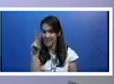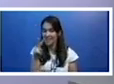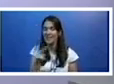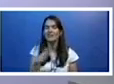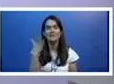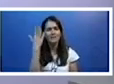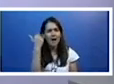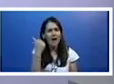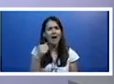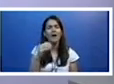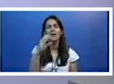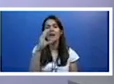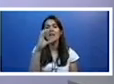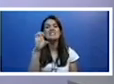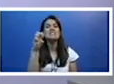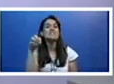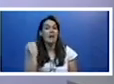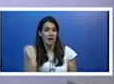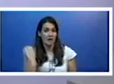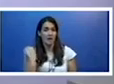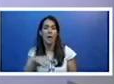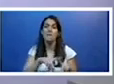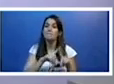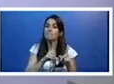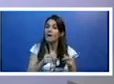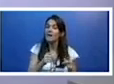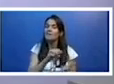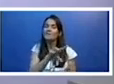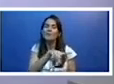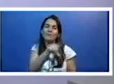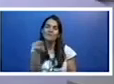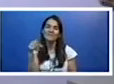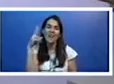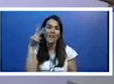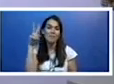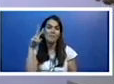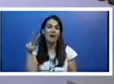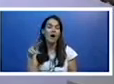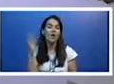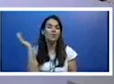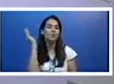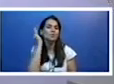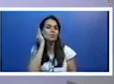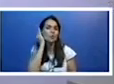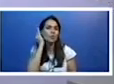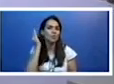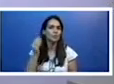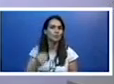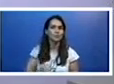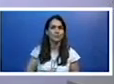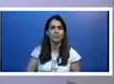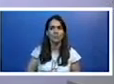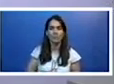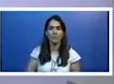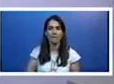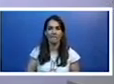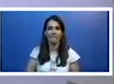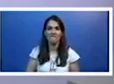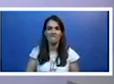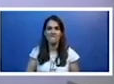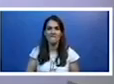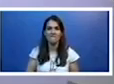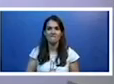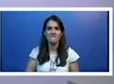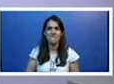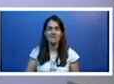reais seria com C, mas é só para lembrar o som. O cosseno. Viu